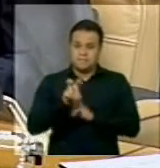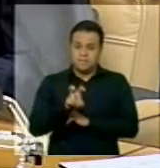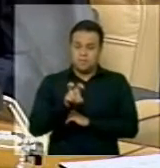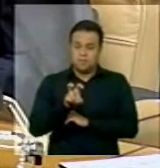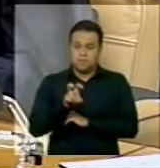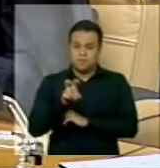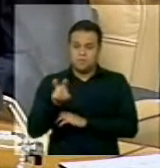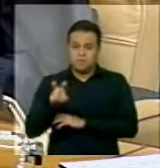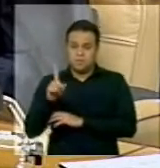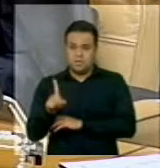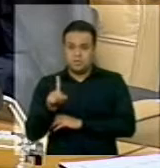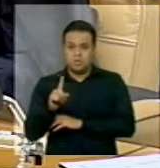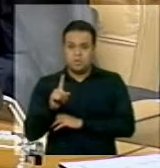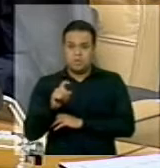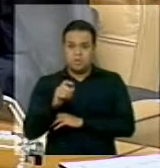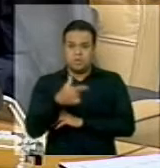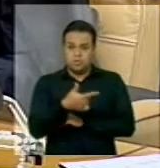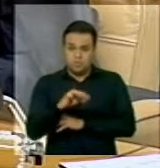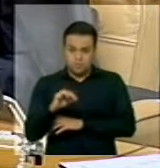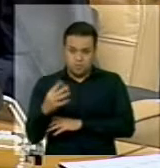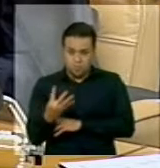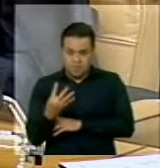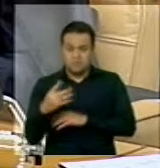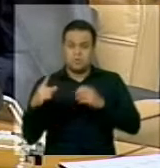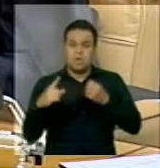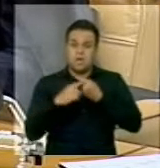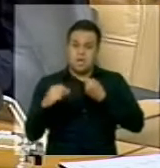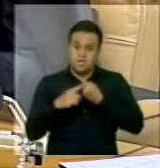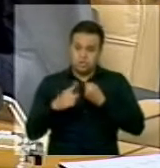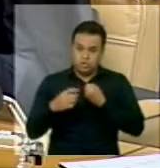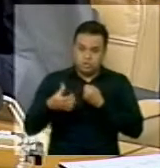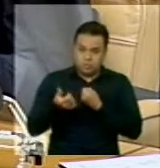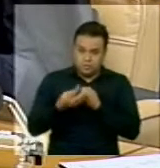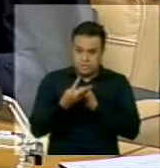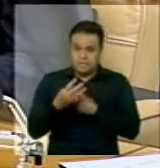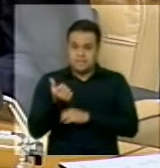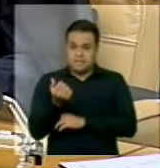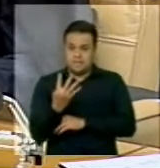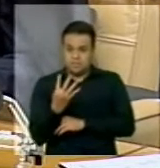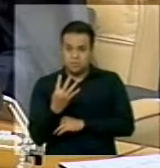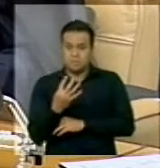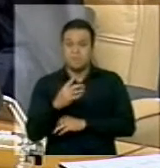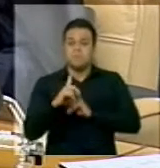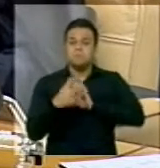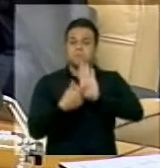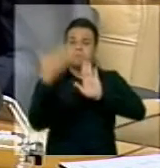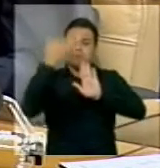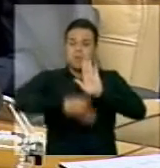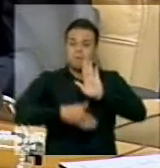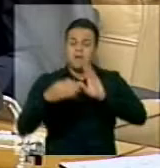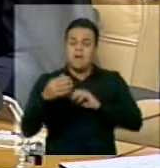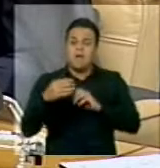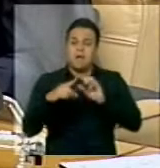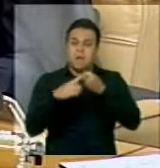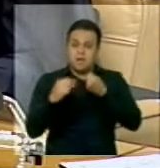de 2004, que em seus artigos 13 e 14, assim dispõe. Artigo